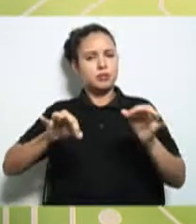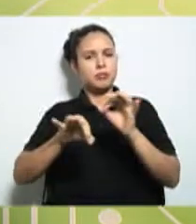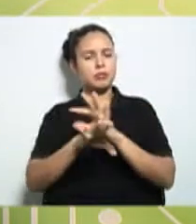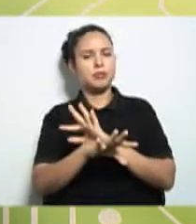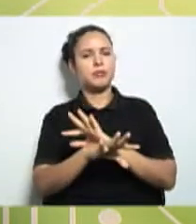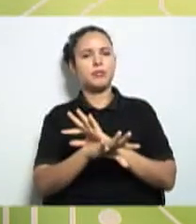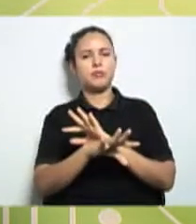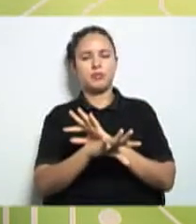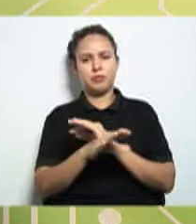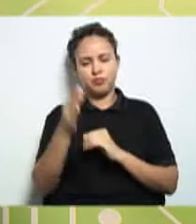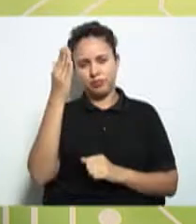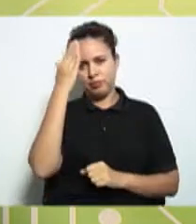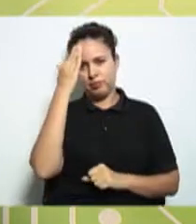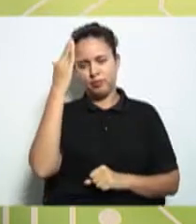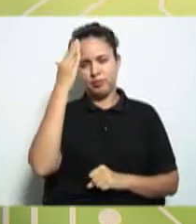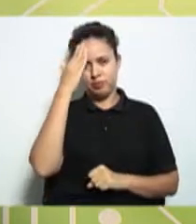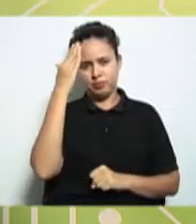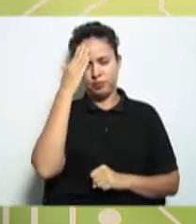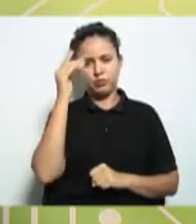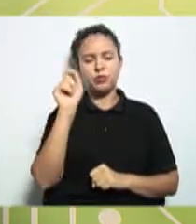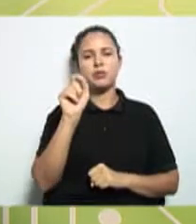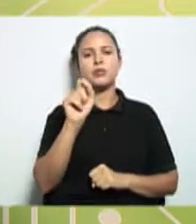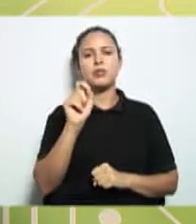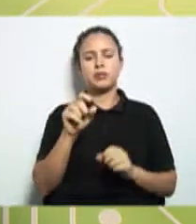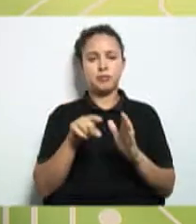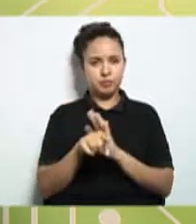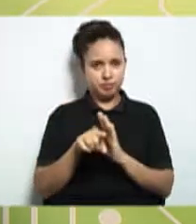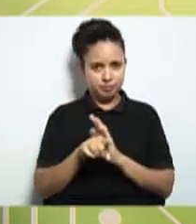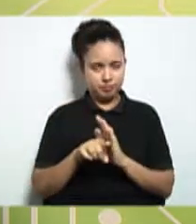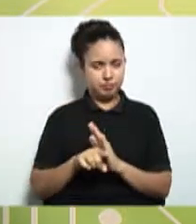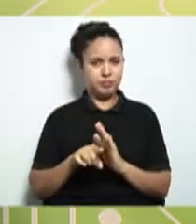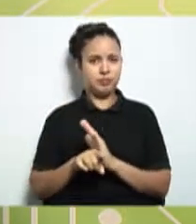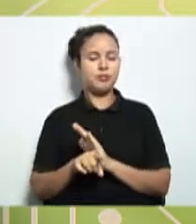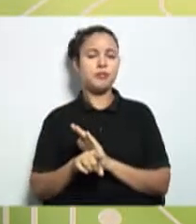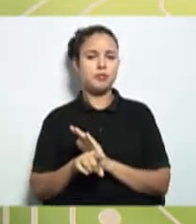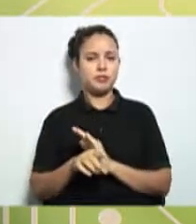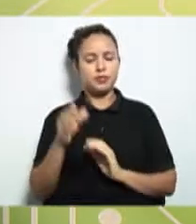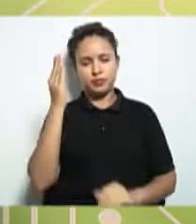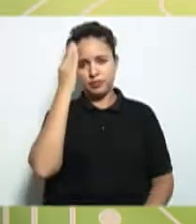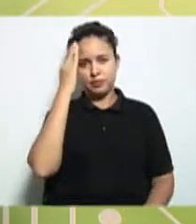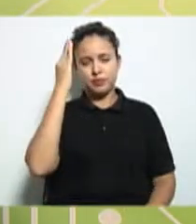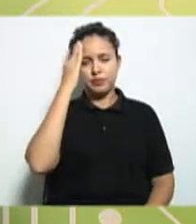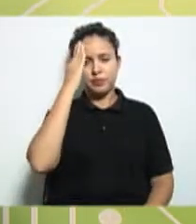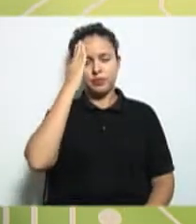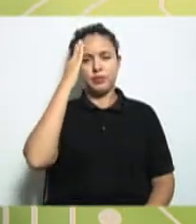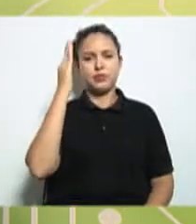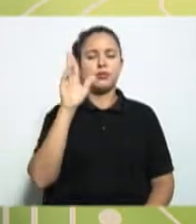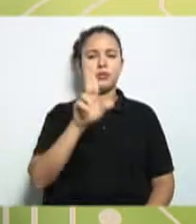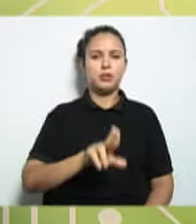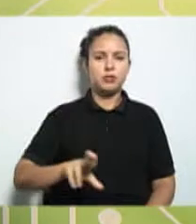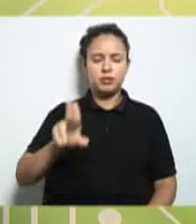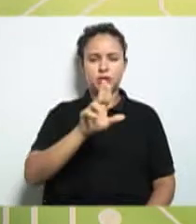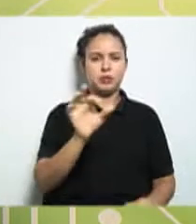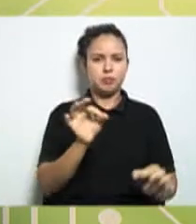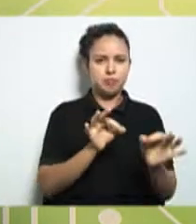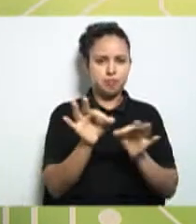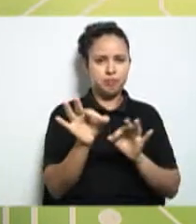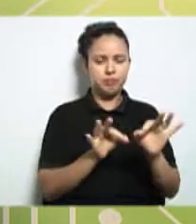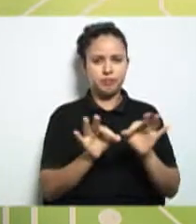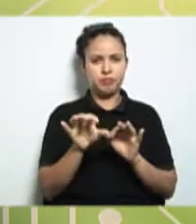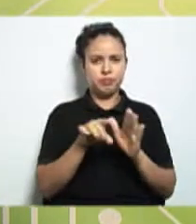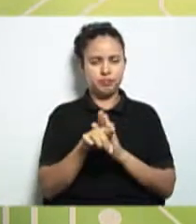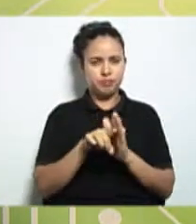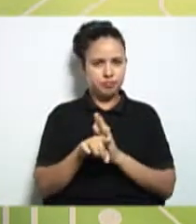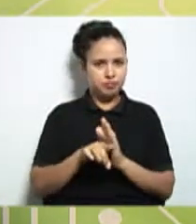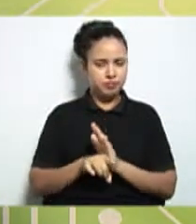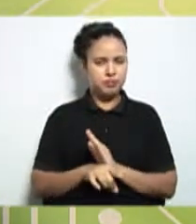porque você já sabe o que é uma pesquisa e sabe que executar e planejar as